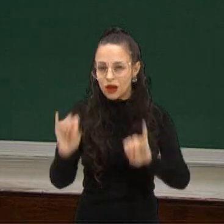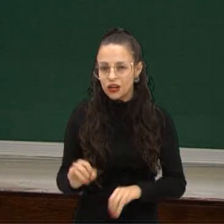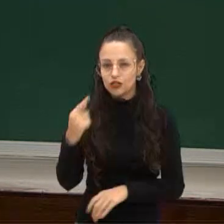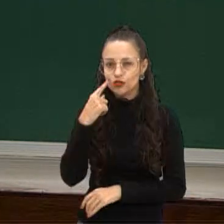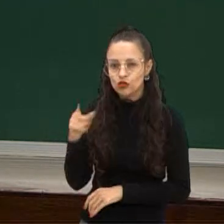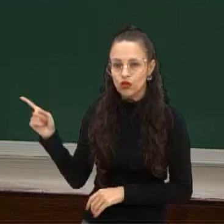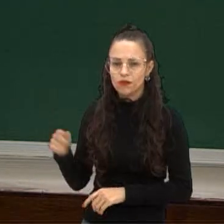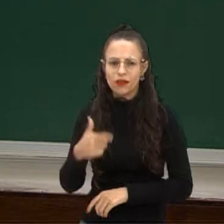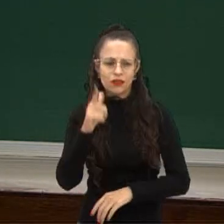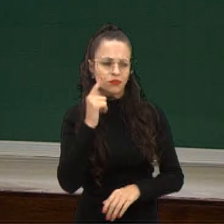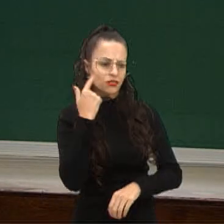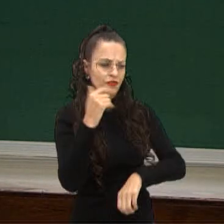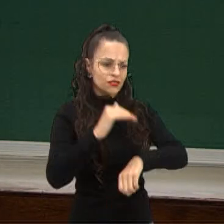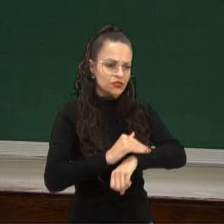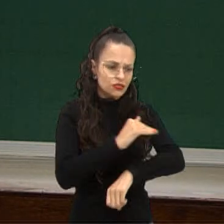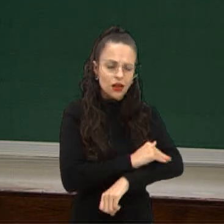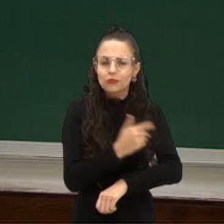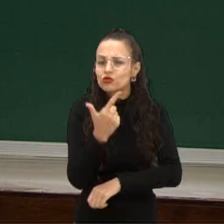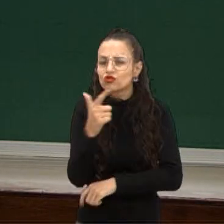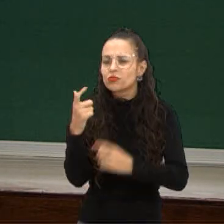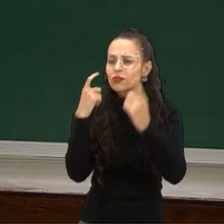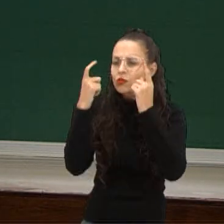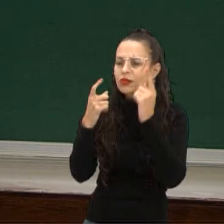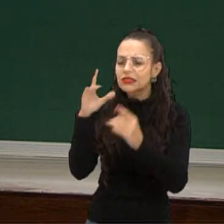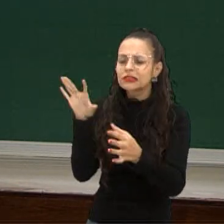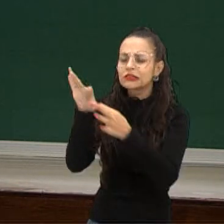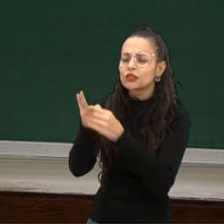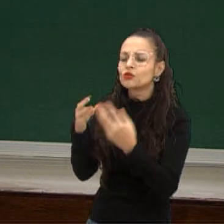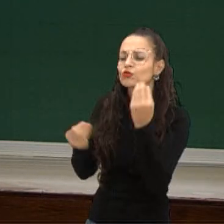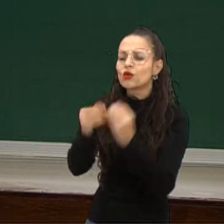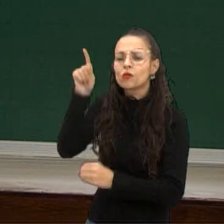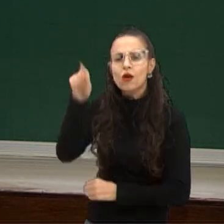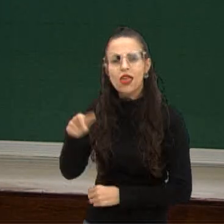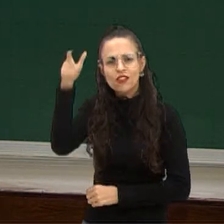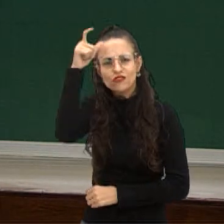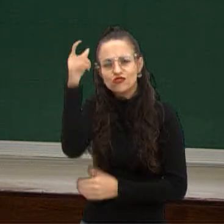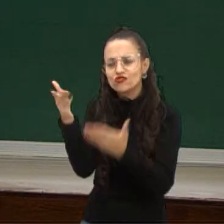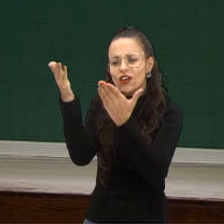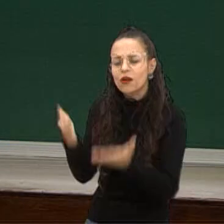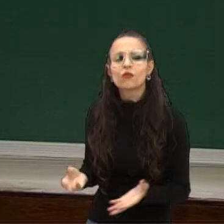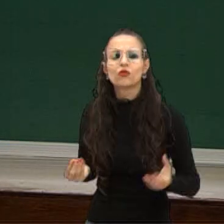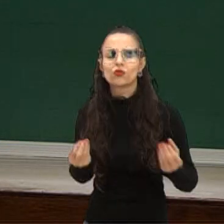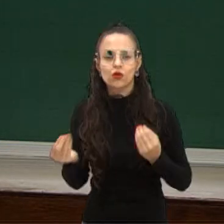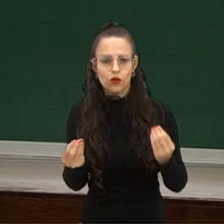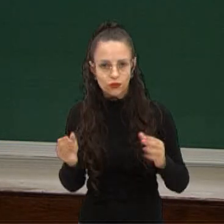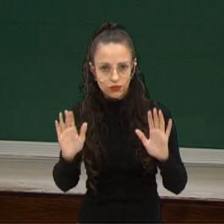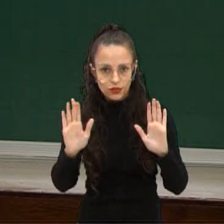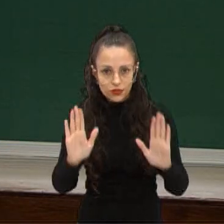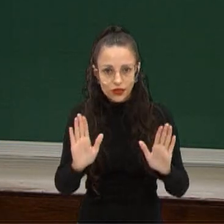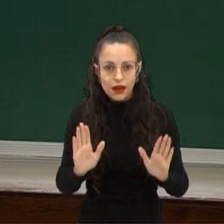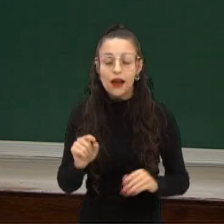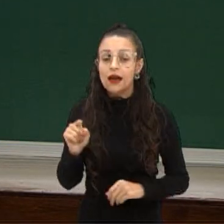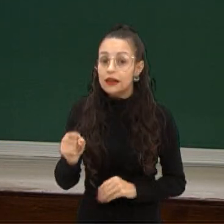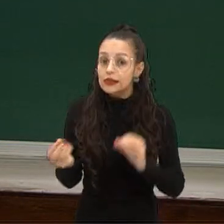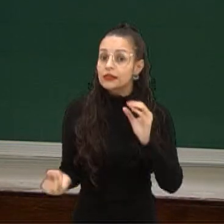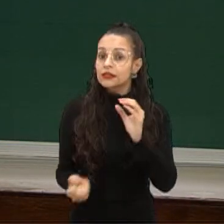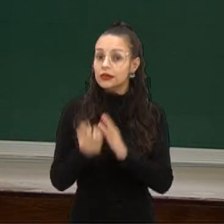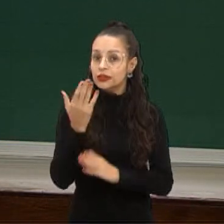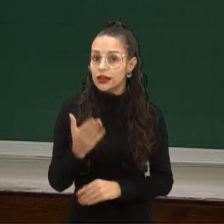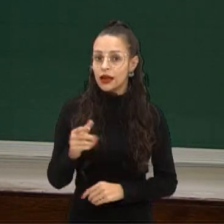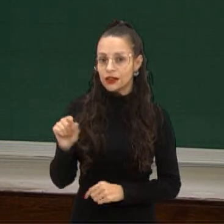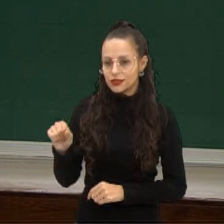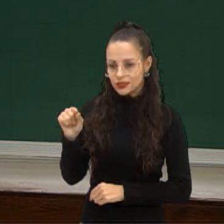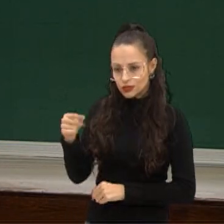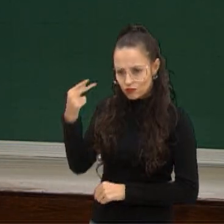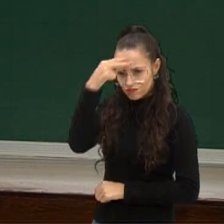até então era o sapo, não se tinha essa preocupação em como definir o Satanás. E ali eles vão criar esse